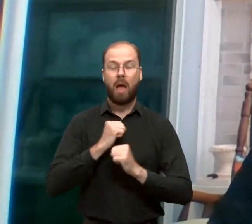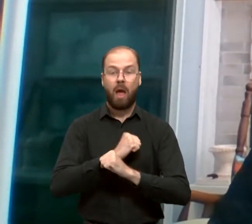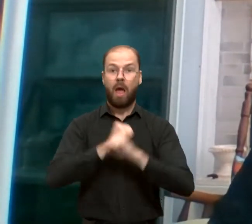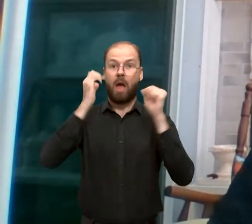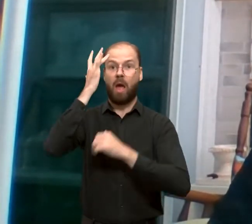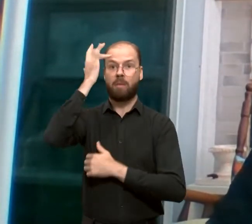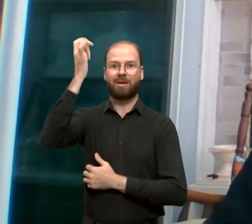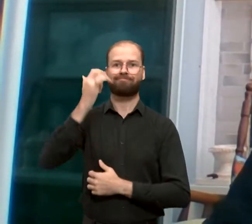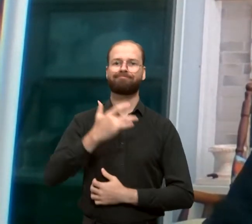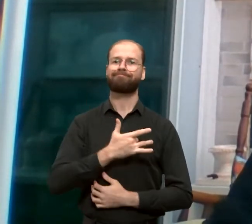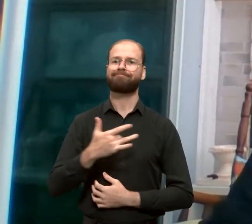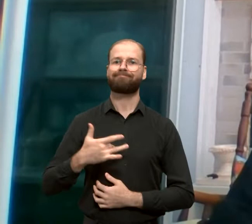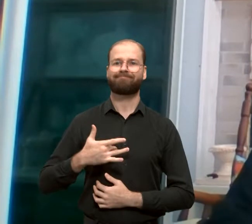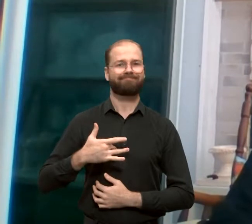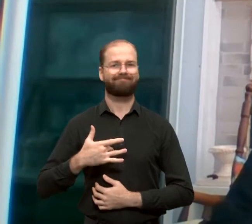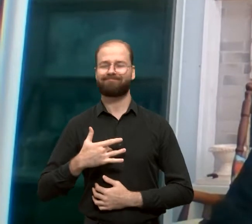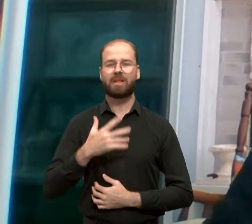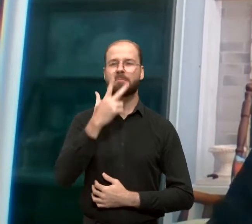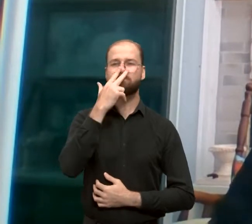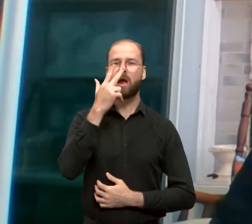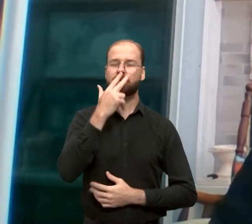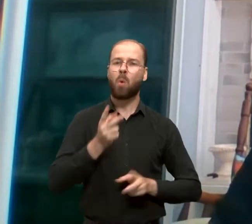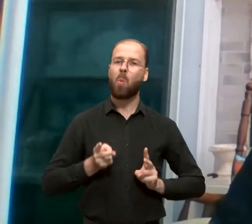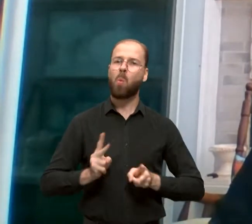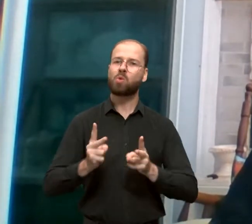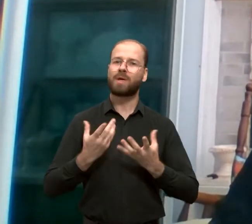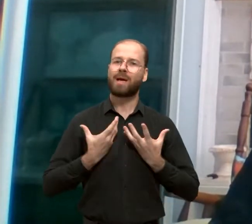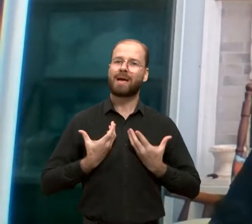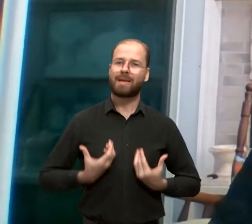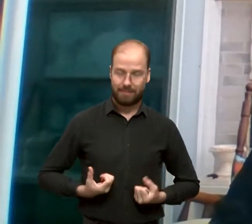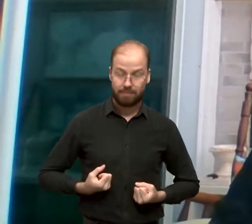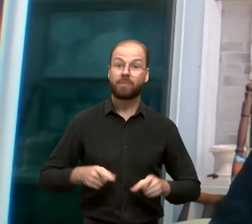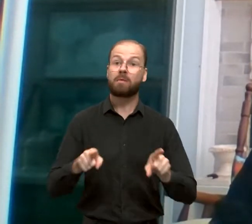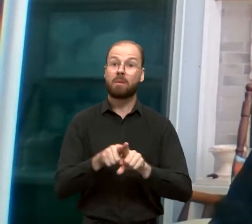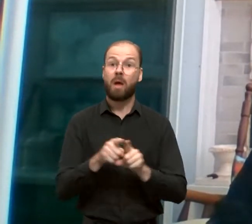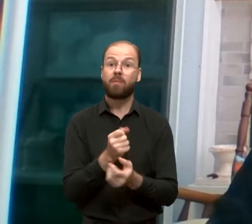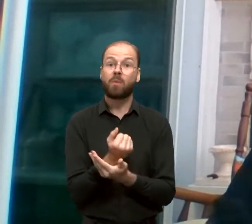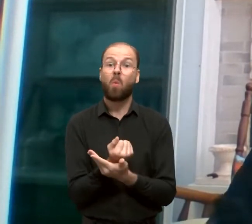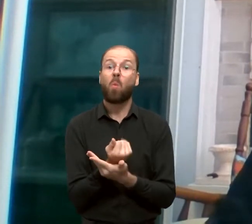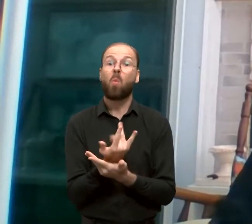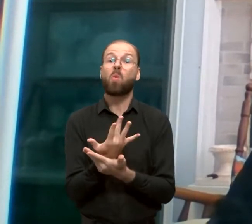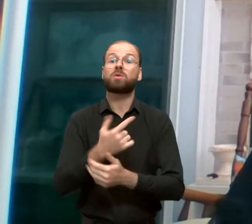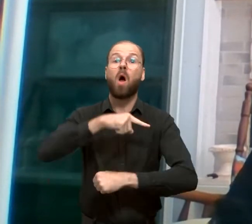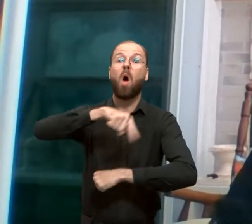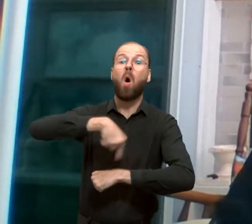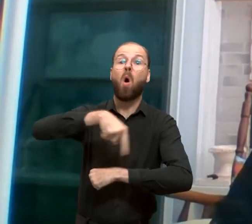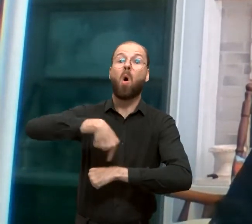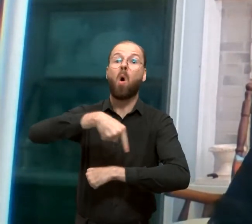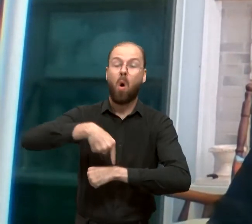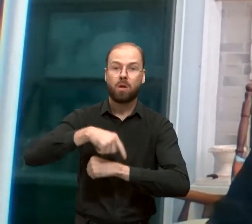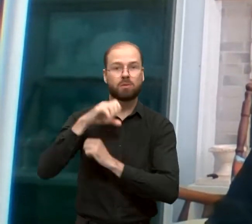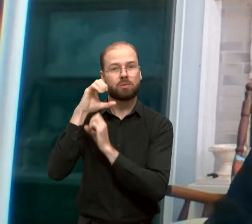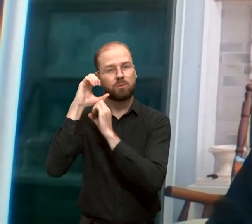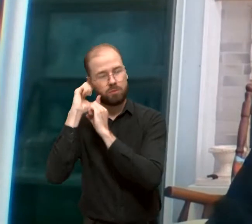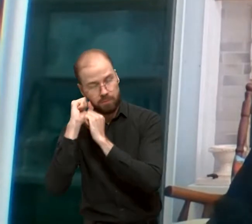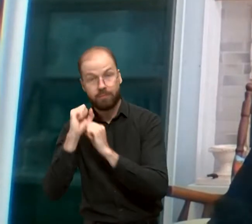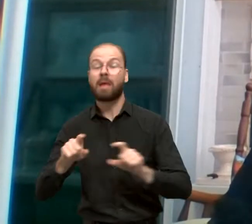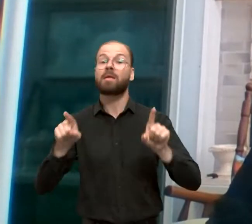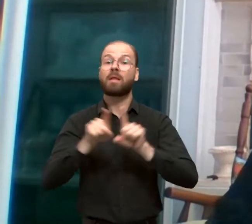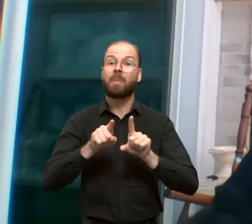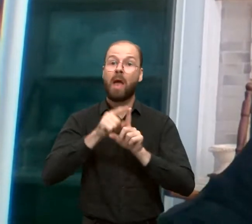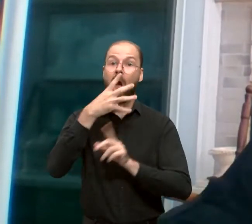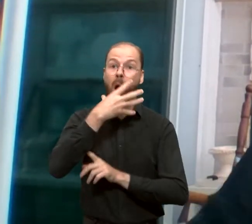restaurador. Além da quantidade de horas de sono também é importante, e a sua qualidade, que é